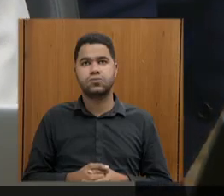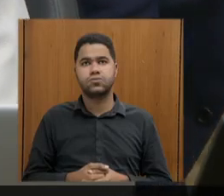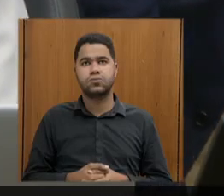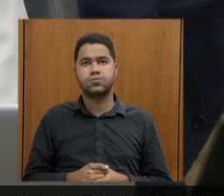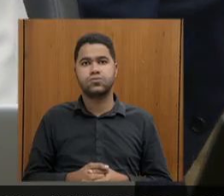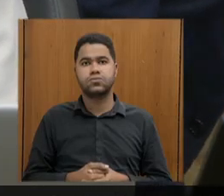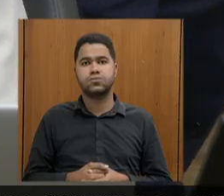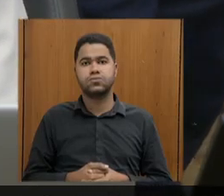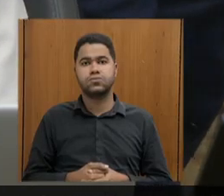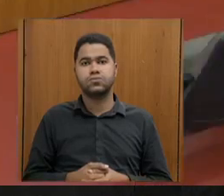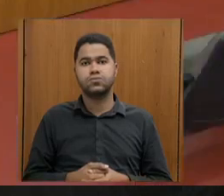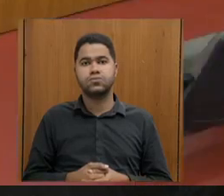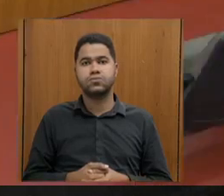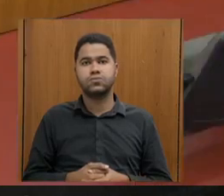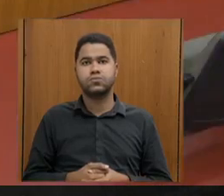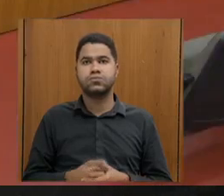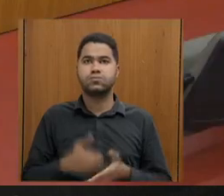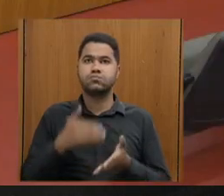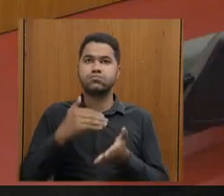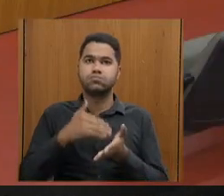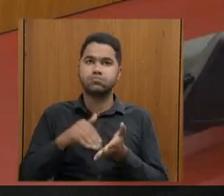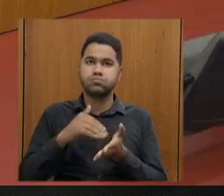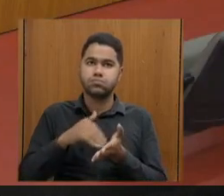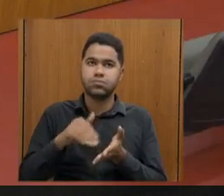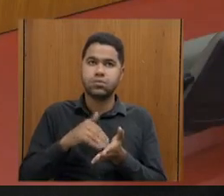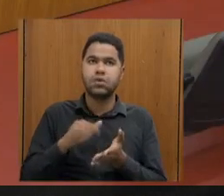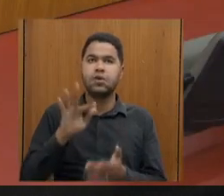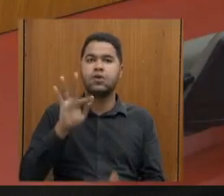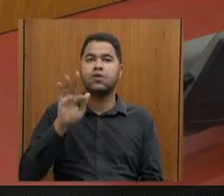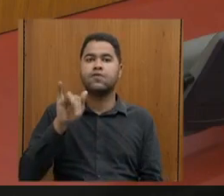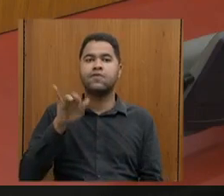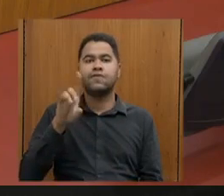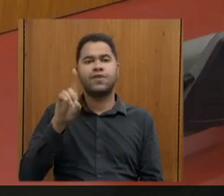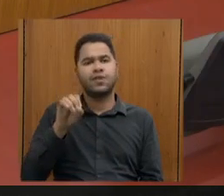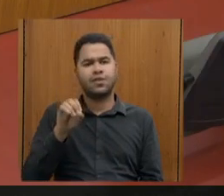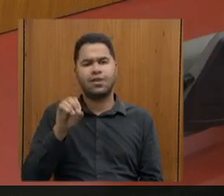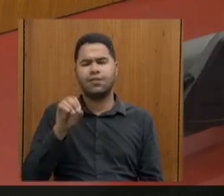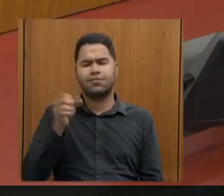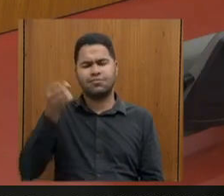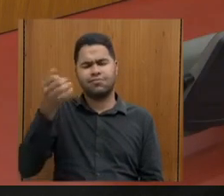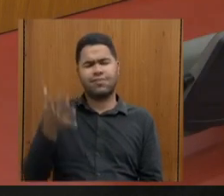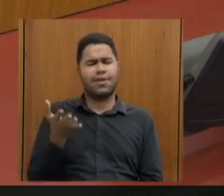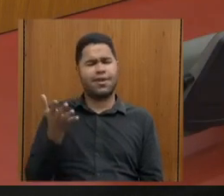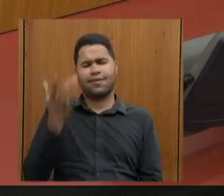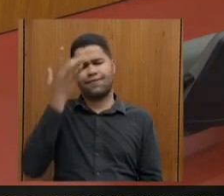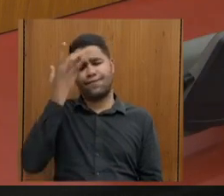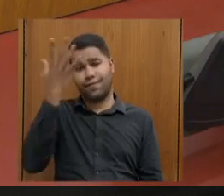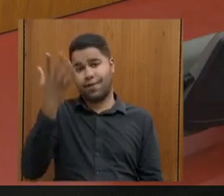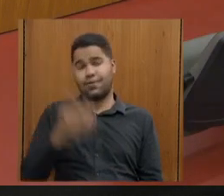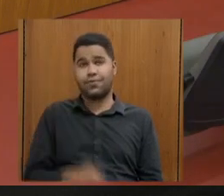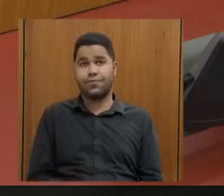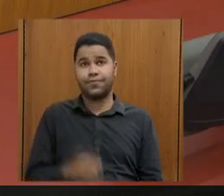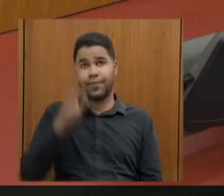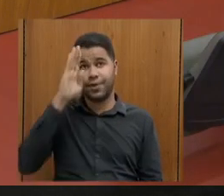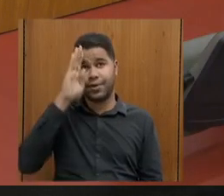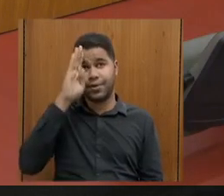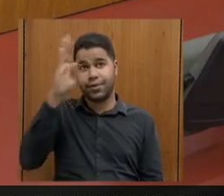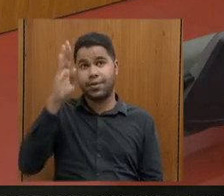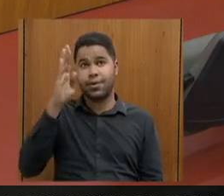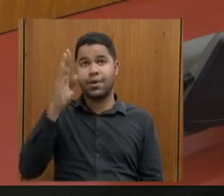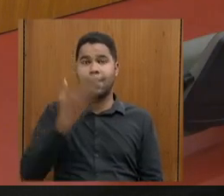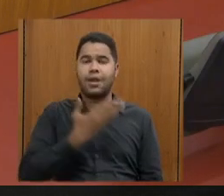falar do secretário Fernando paz alho é fácil principalmente dado